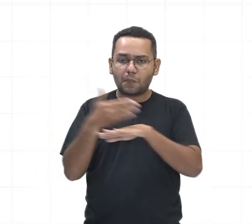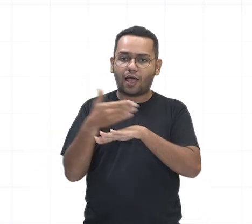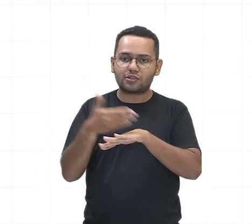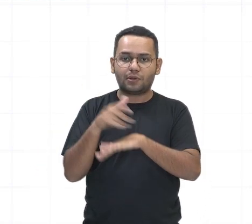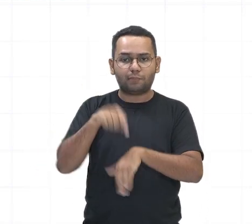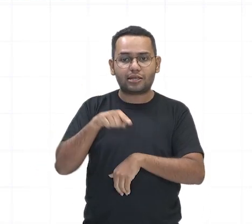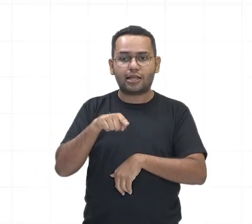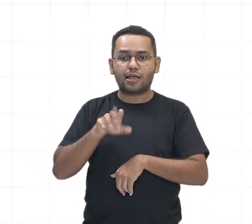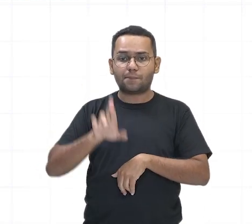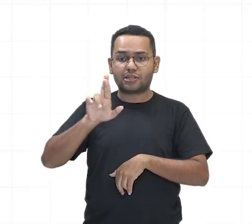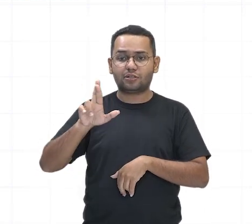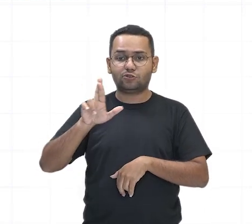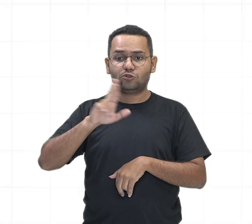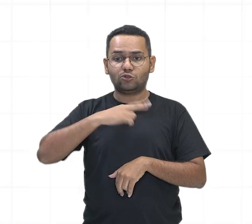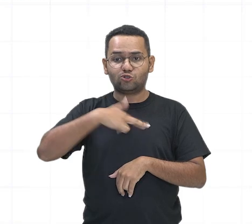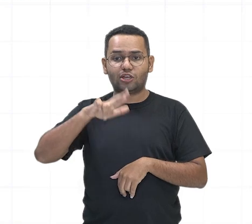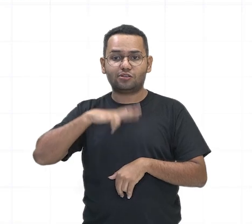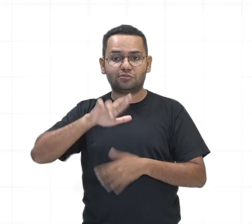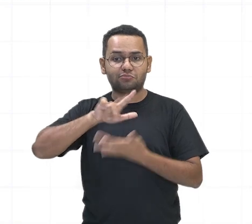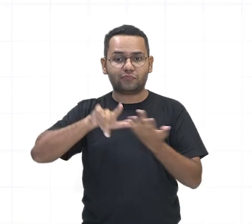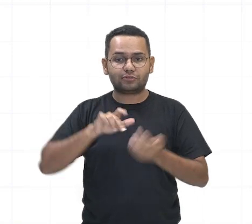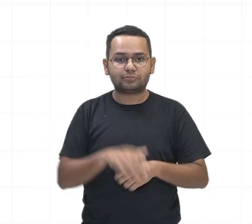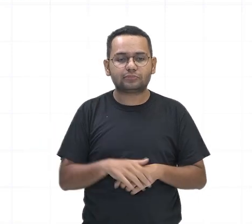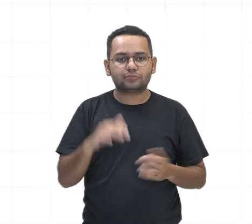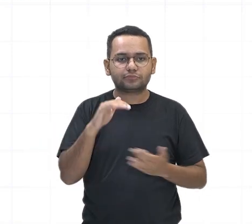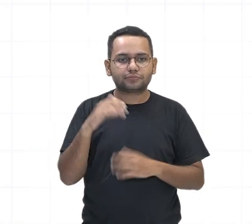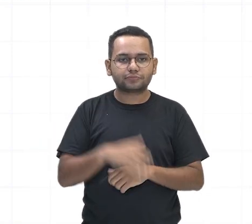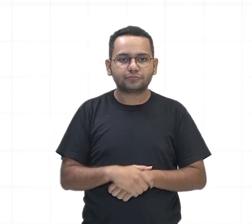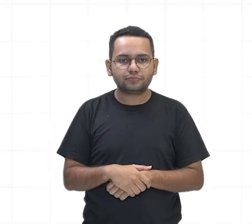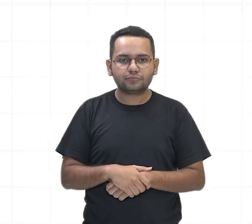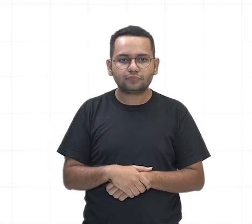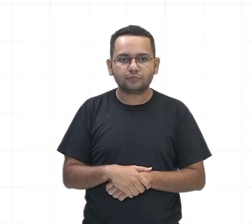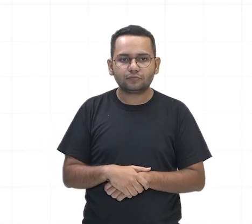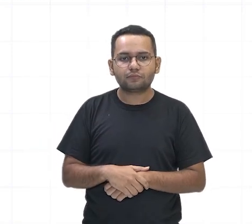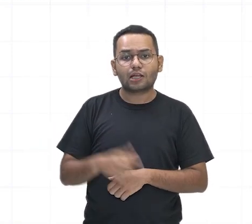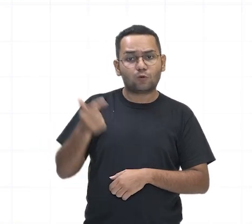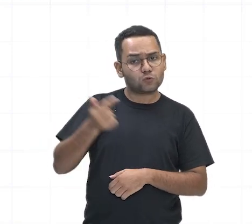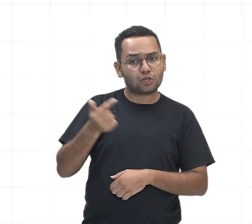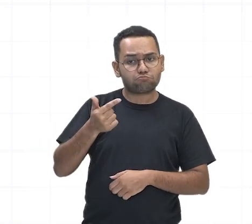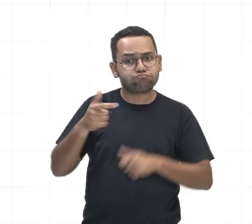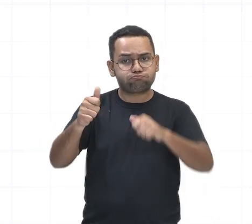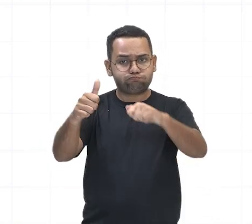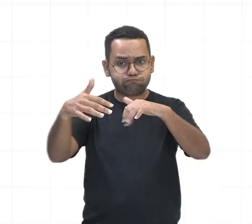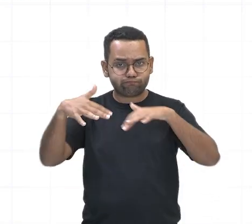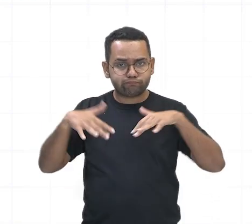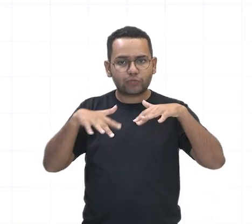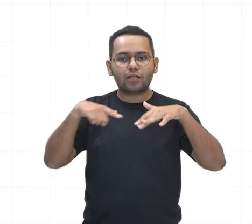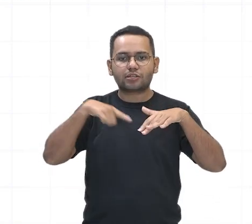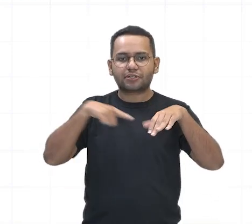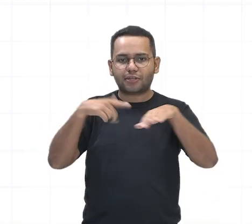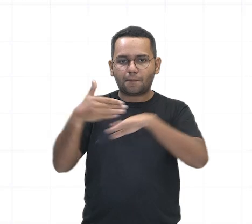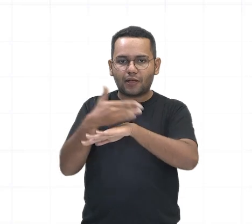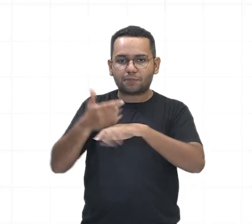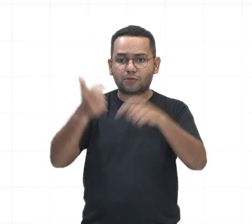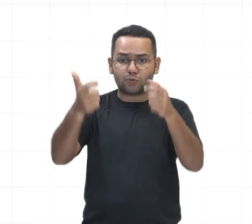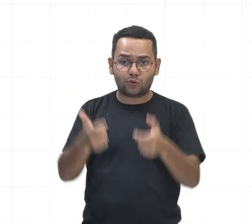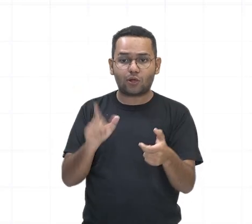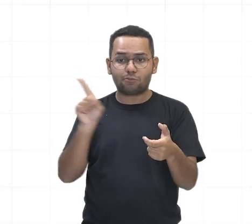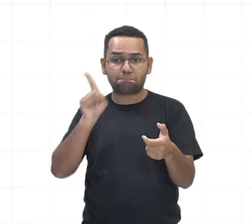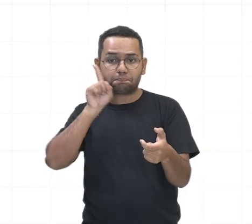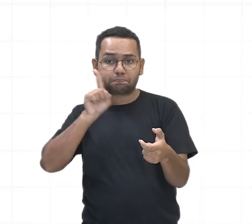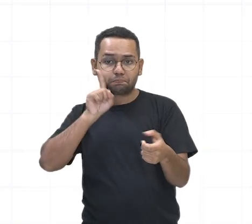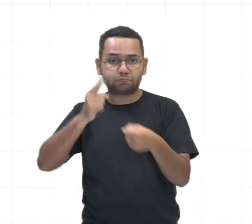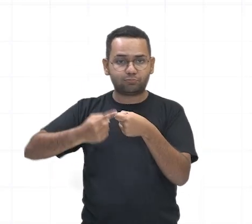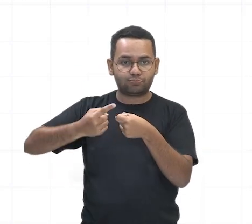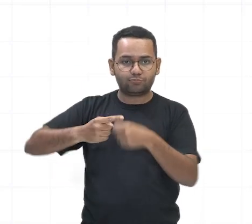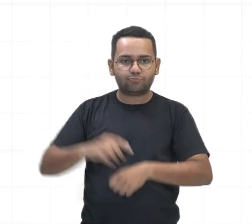parâmetros éticos do segundo encontro do Parlamento das Religiões, que também foi realizado em Chicago. Letra A. Todos